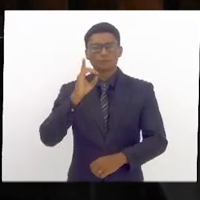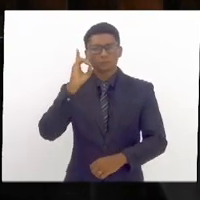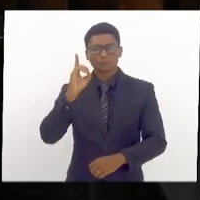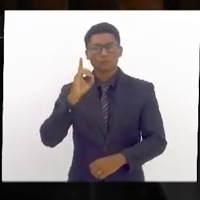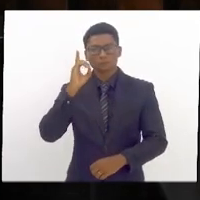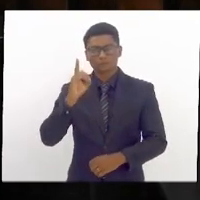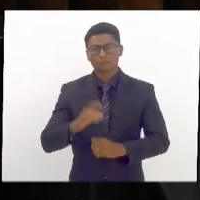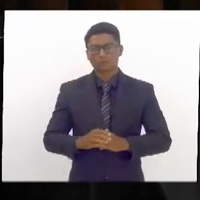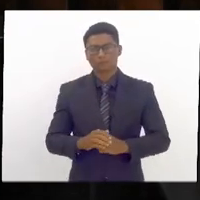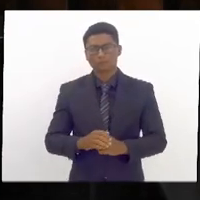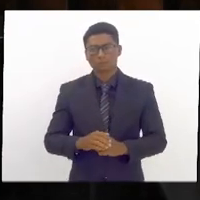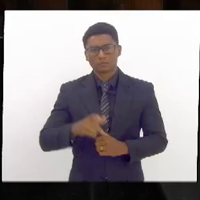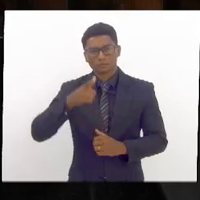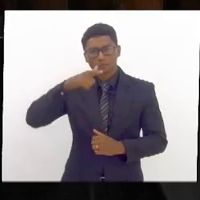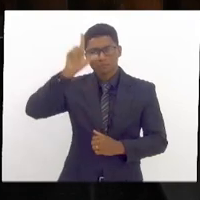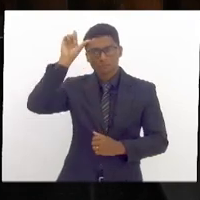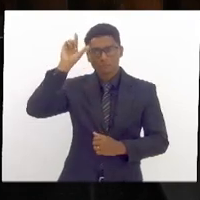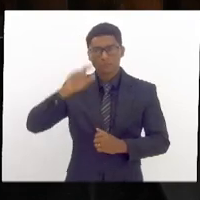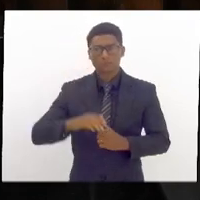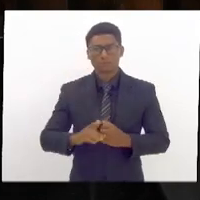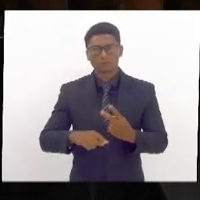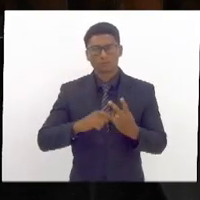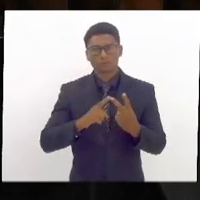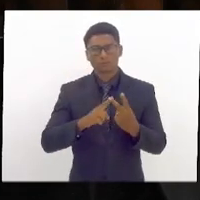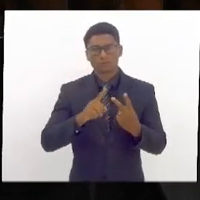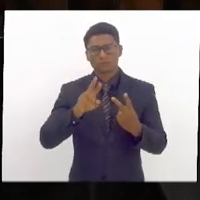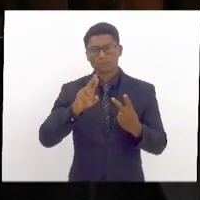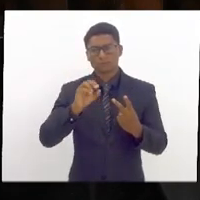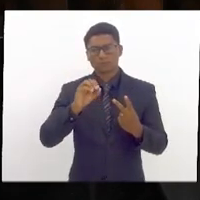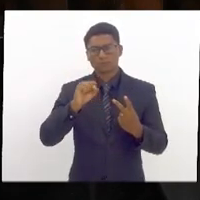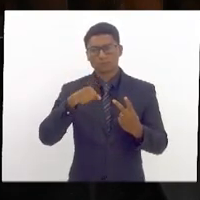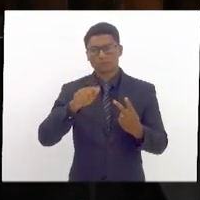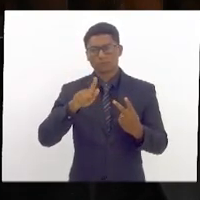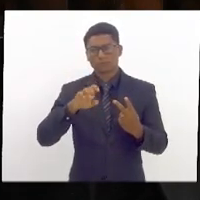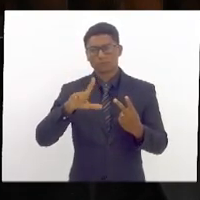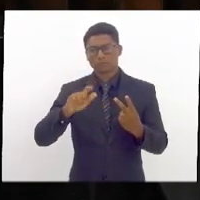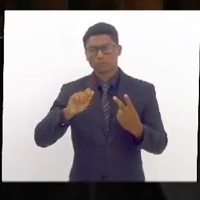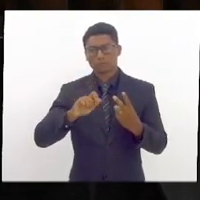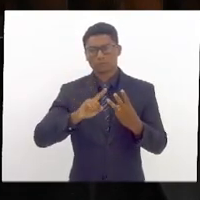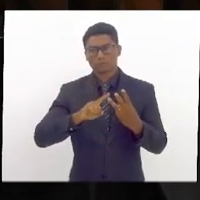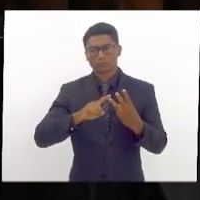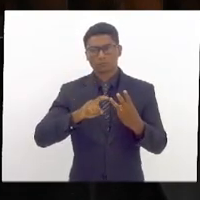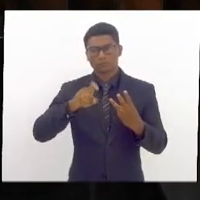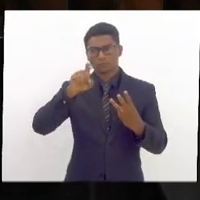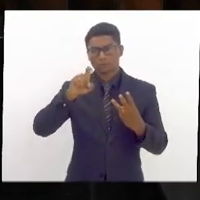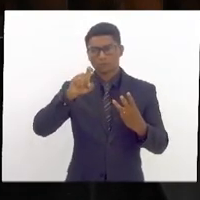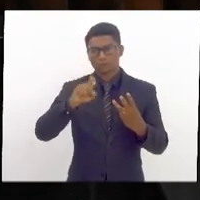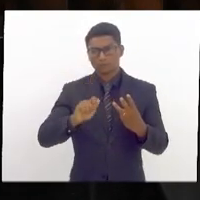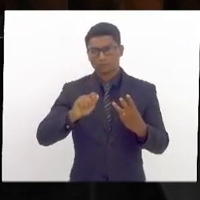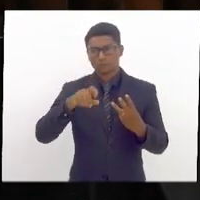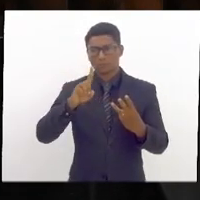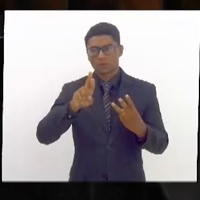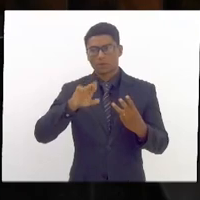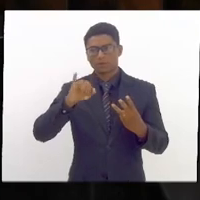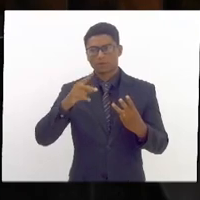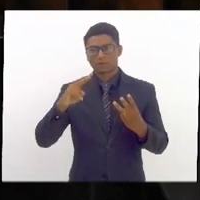deputados Luiz Paulo, Rosângela Gomes e Xandrinho.